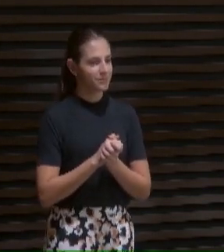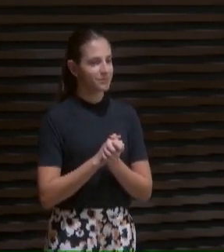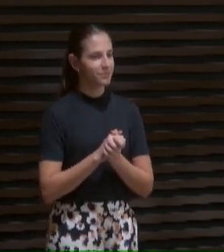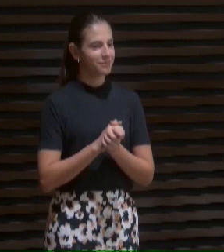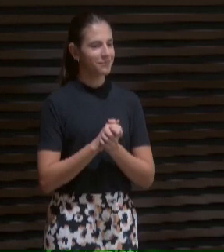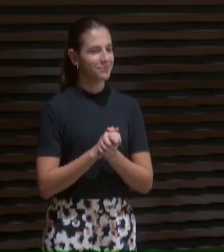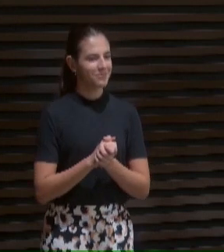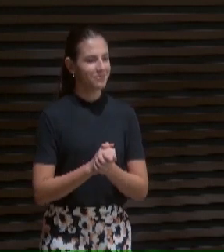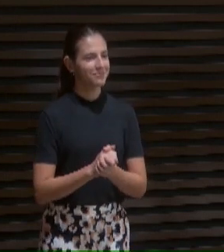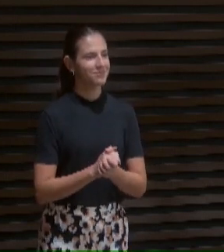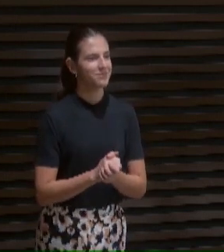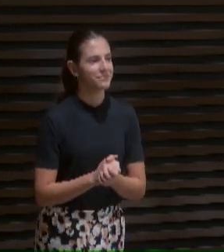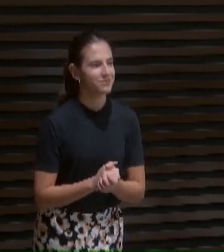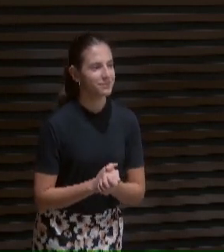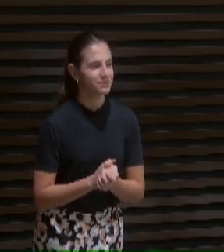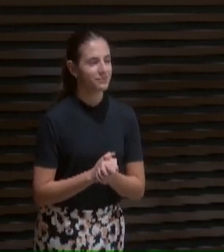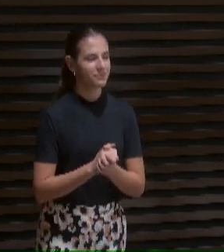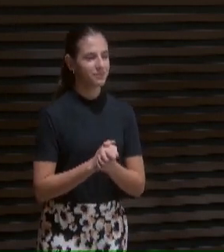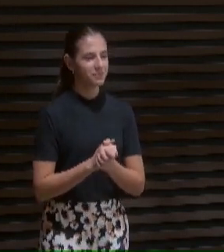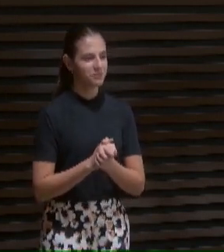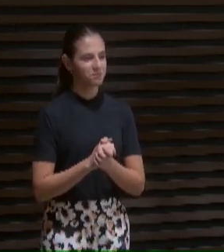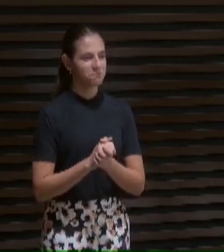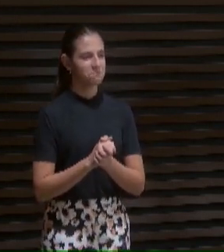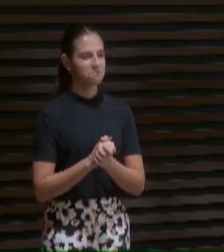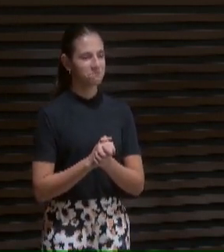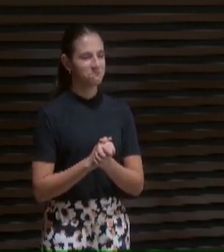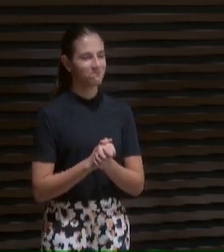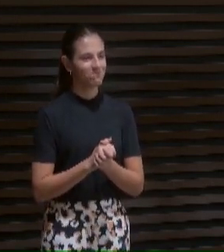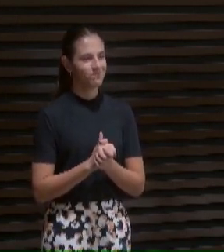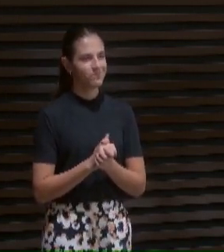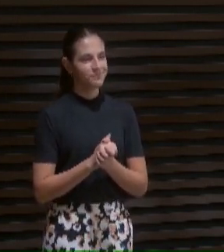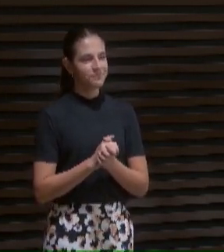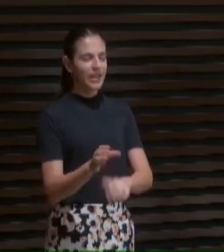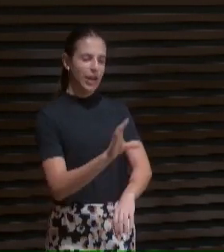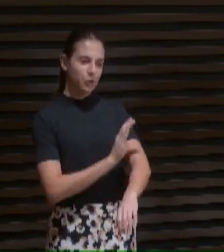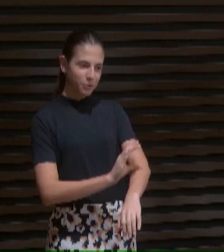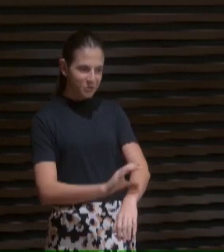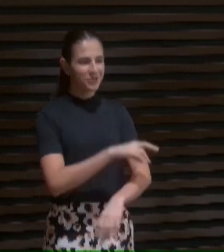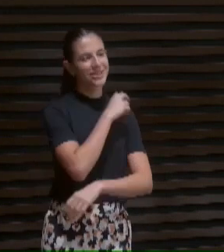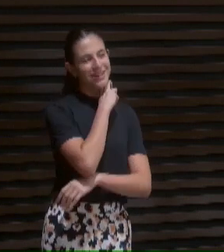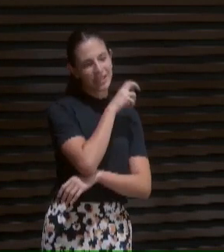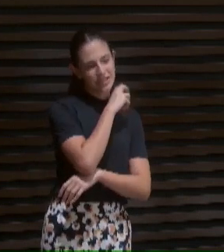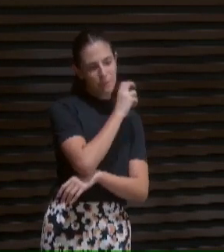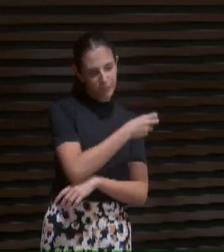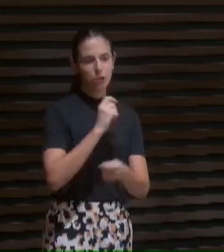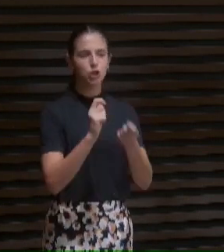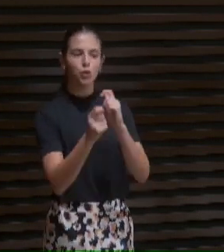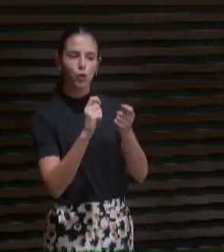É a doutrina do feminismo, da serpente, do